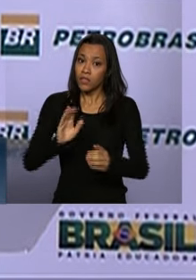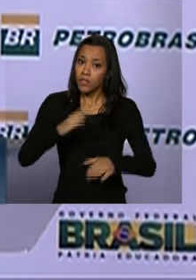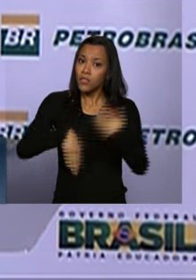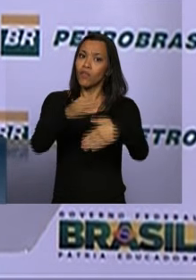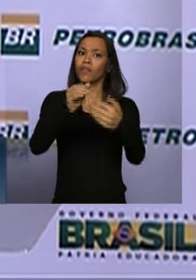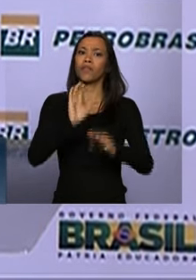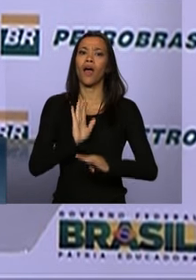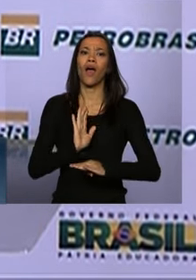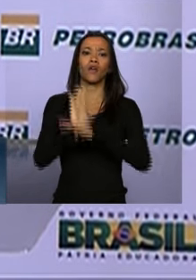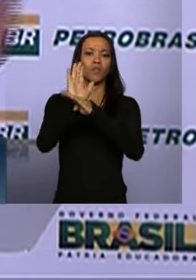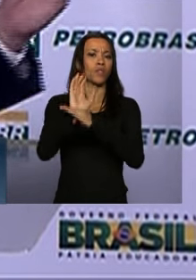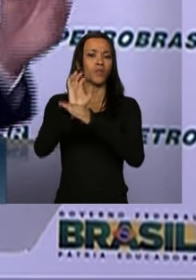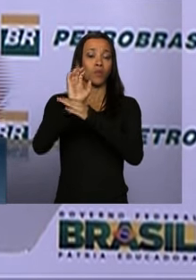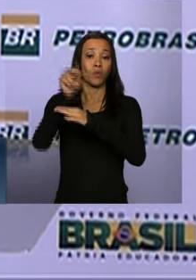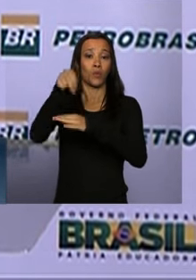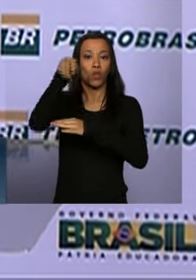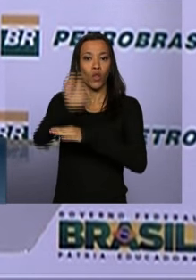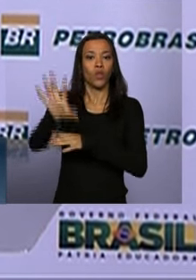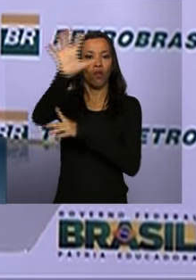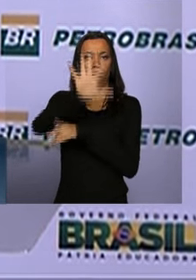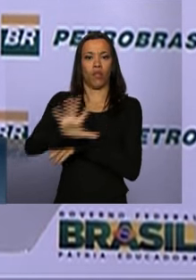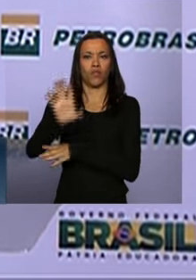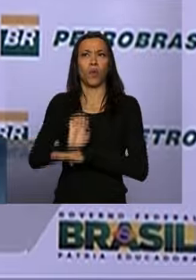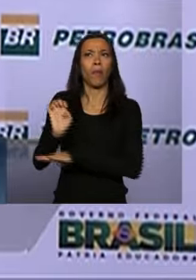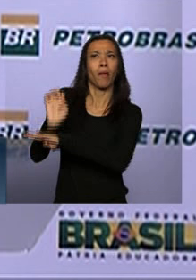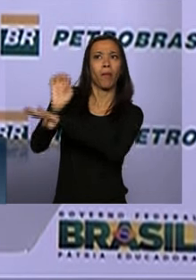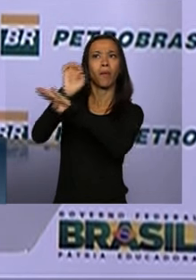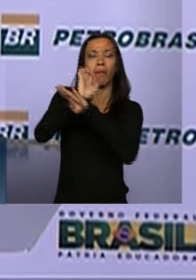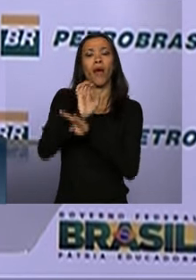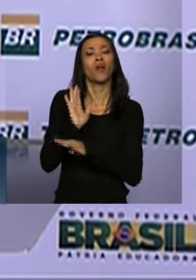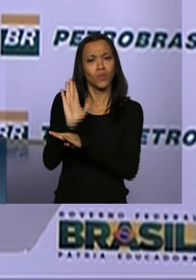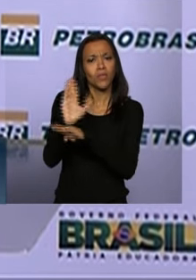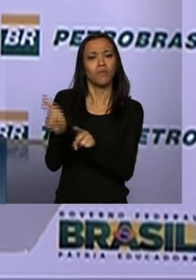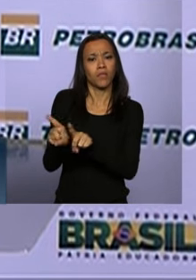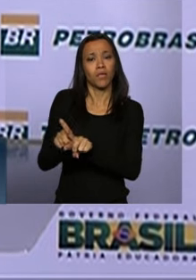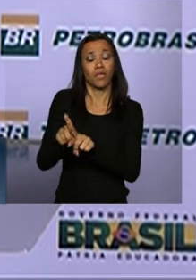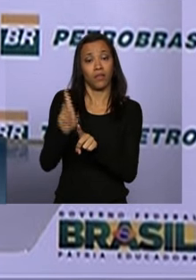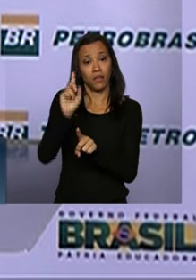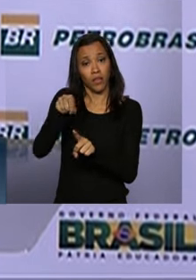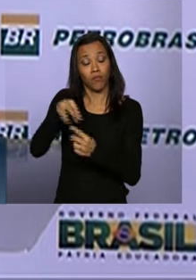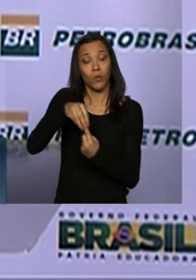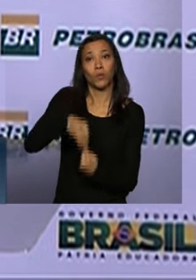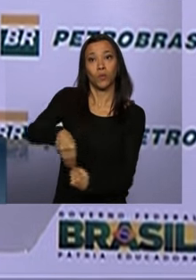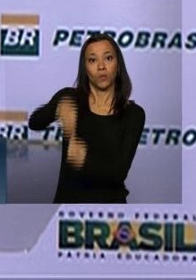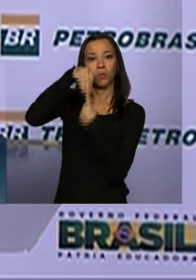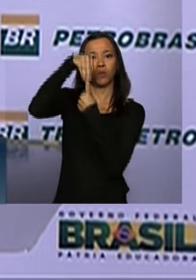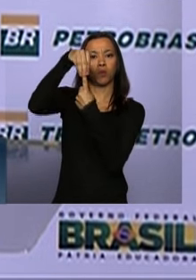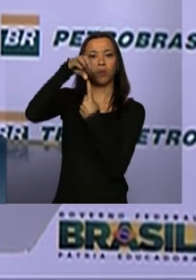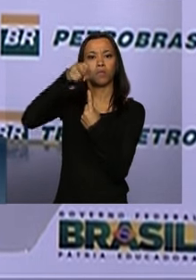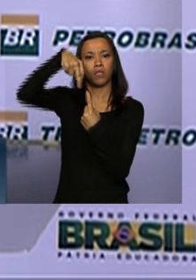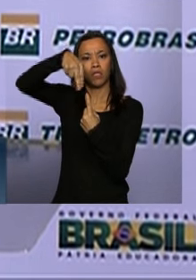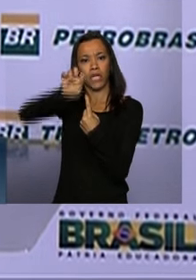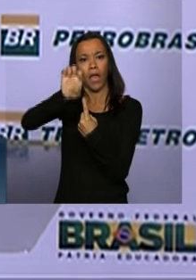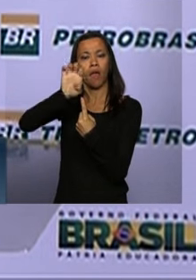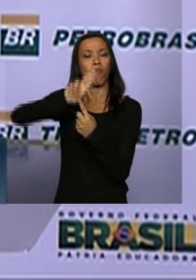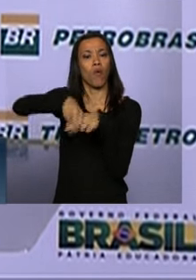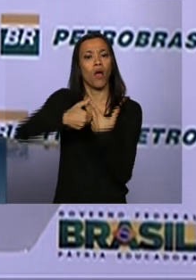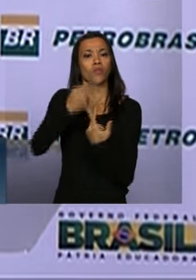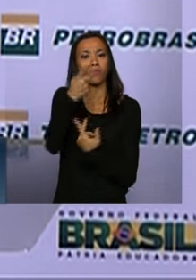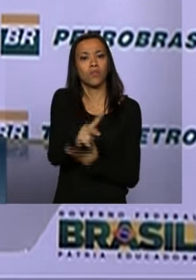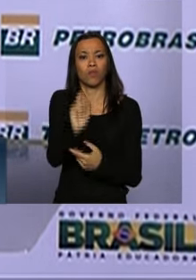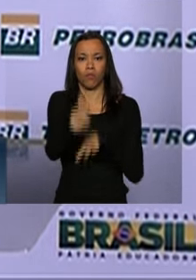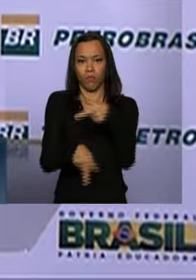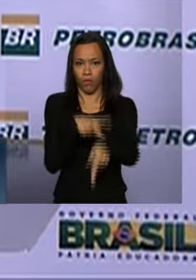desenvolver, uma região que tem também se desenvolvido e se destacado a partir do seu povo, a partir dos